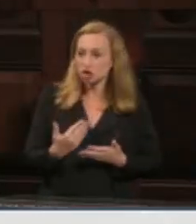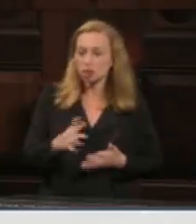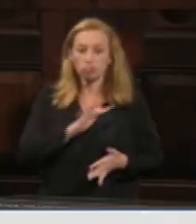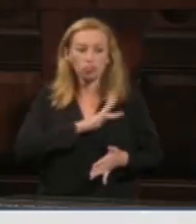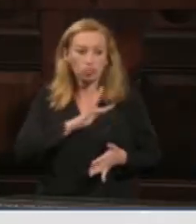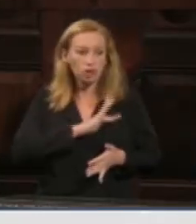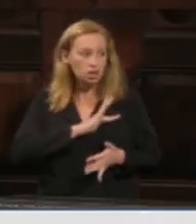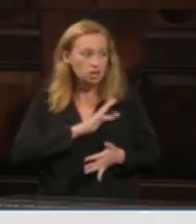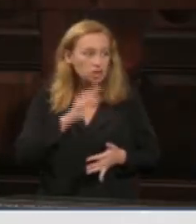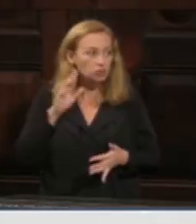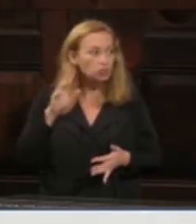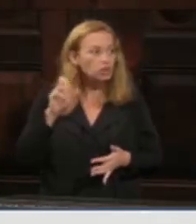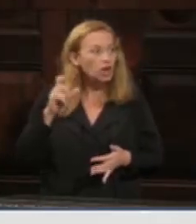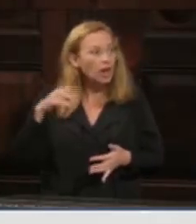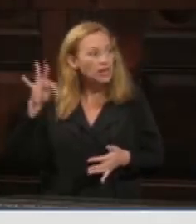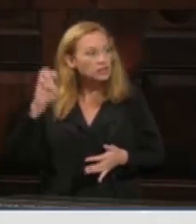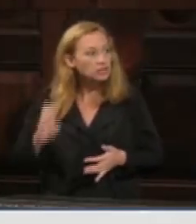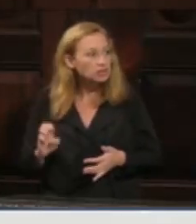Região,